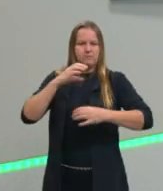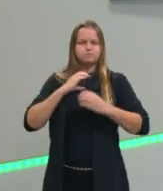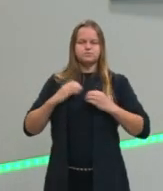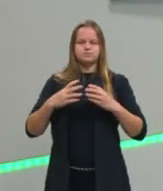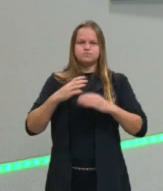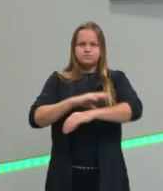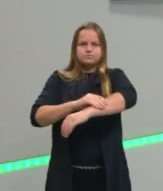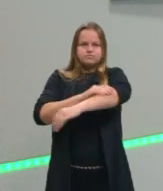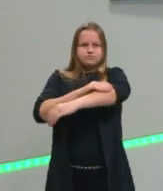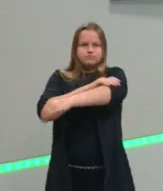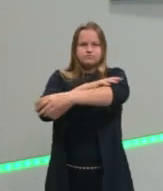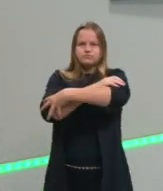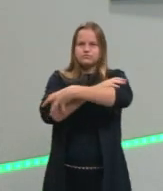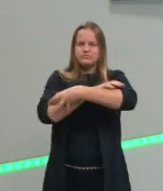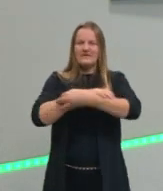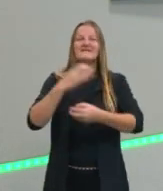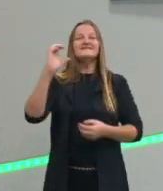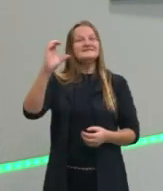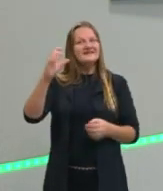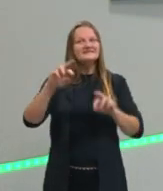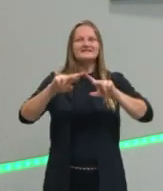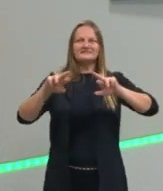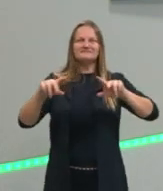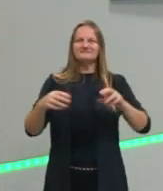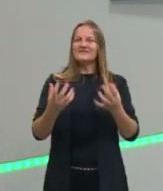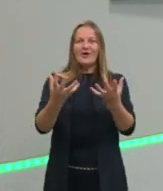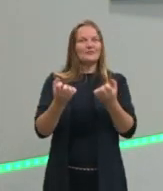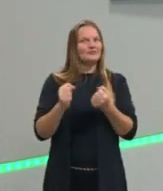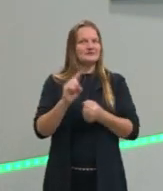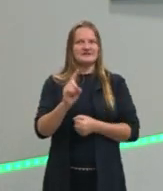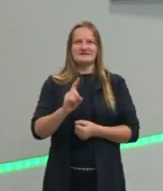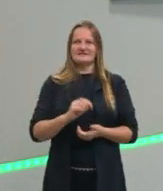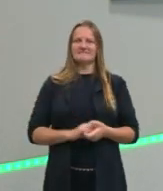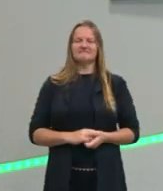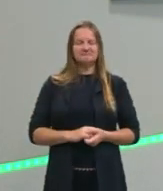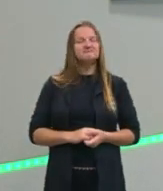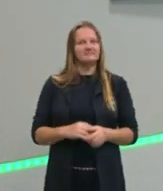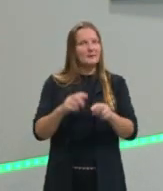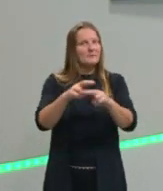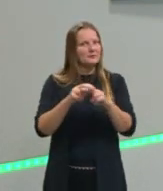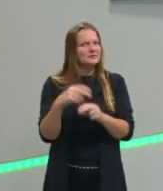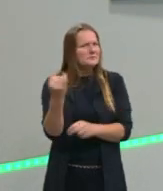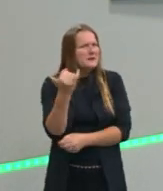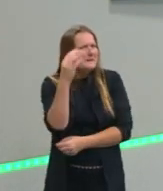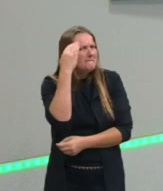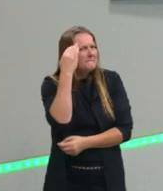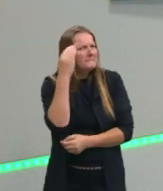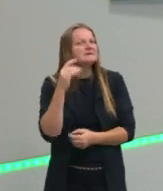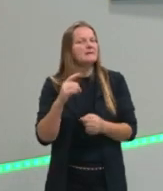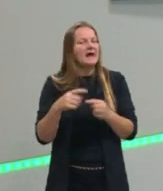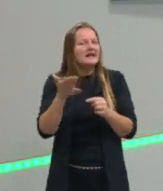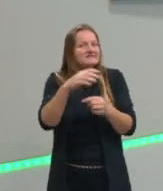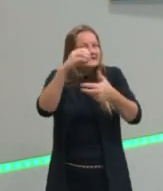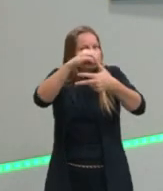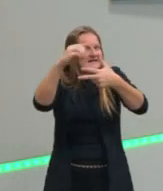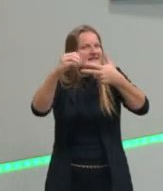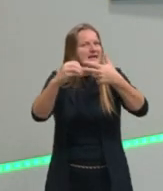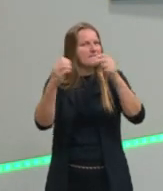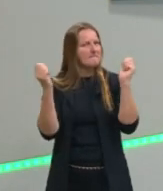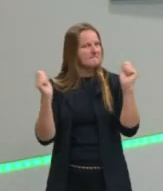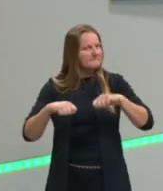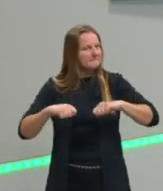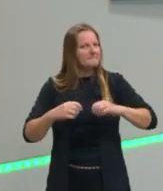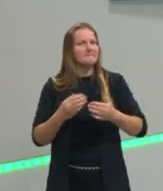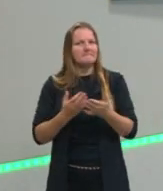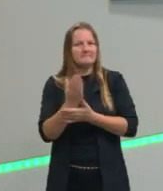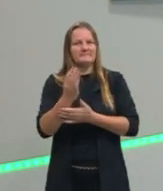na na ciência isso não Ah tá então isso é uma coisa muito importante que o Enem cobra bastante